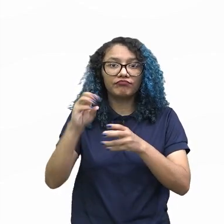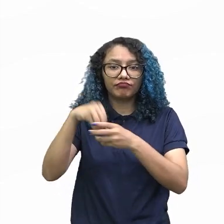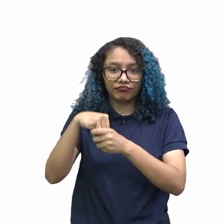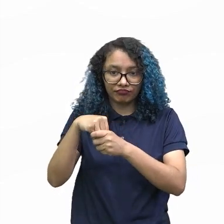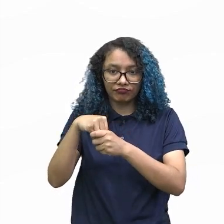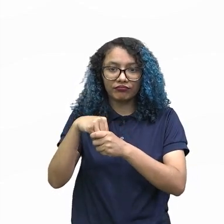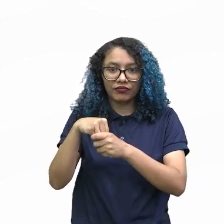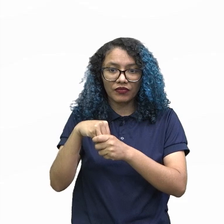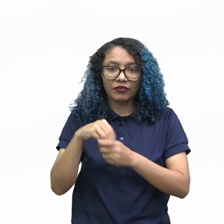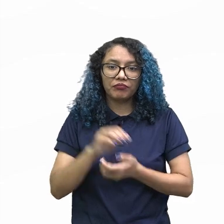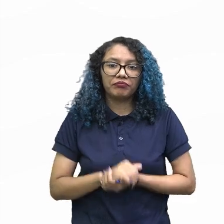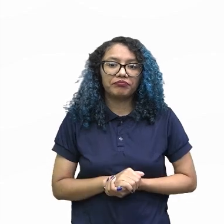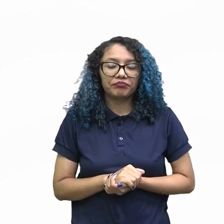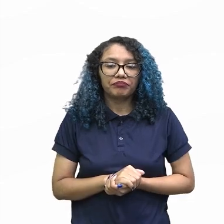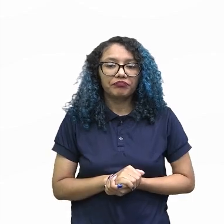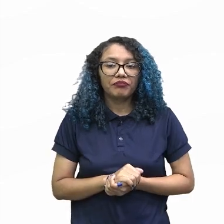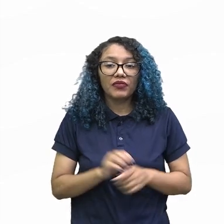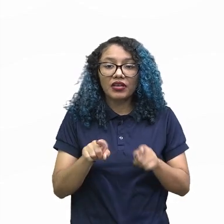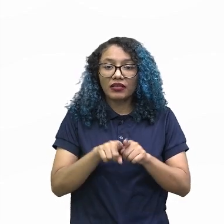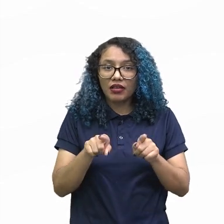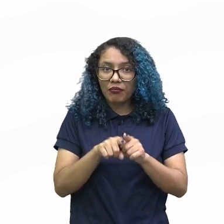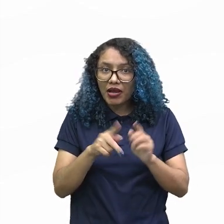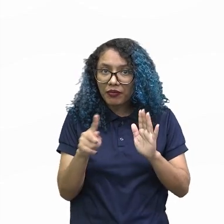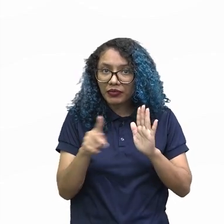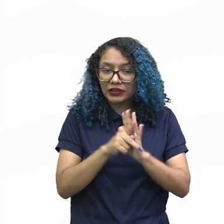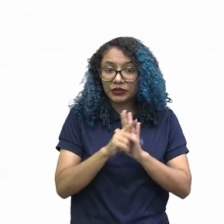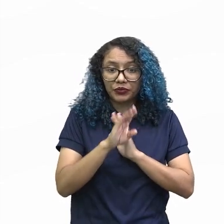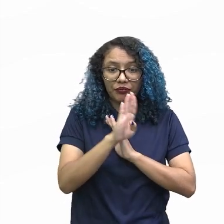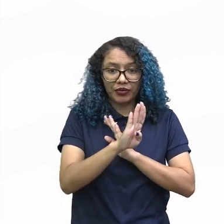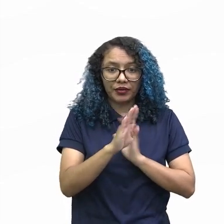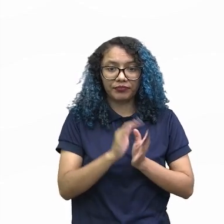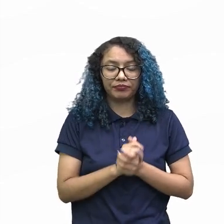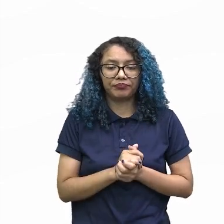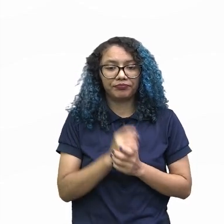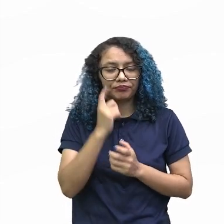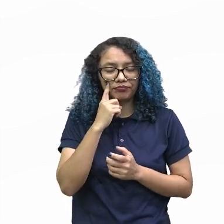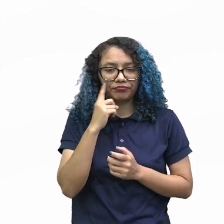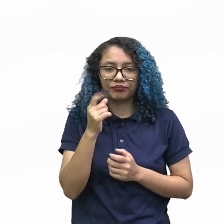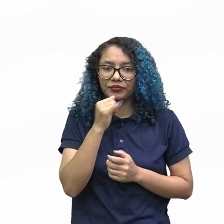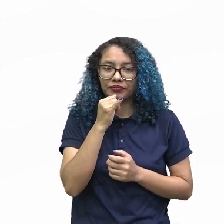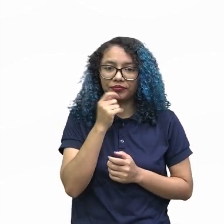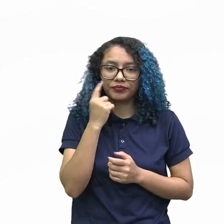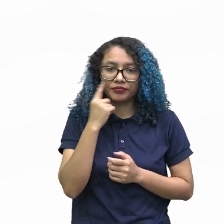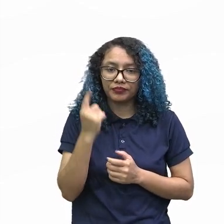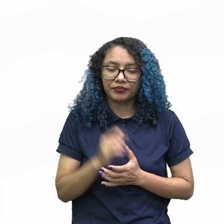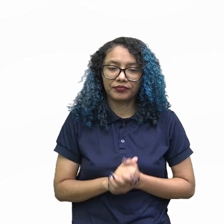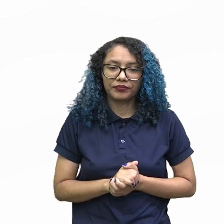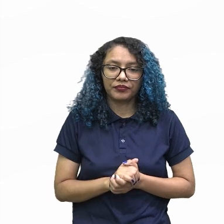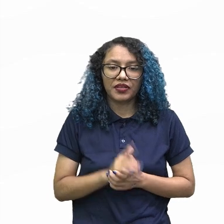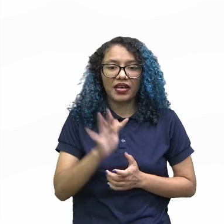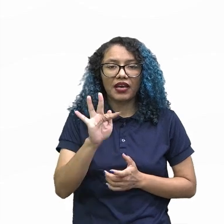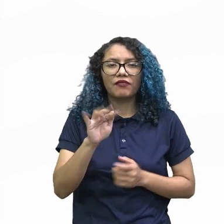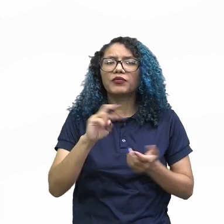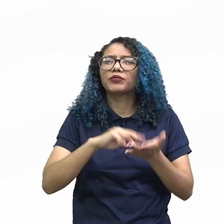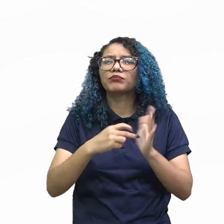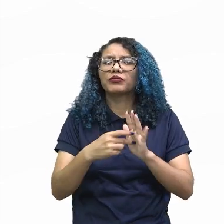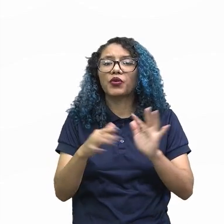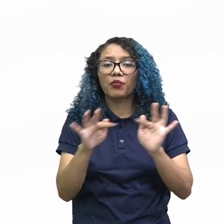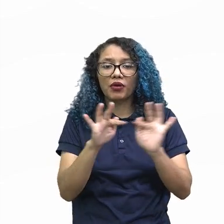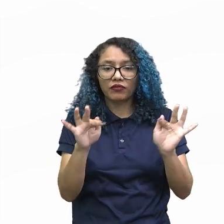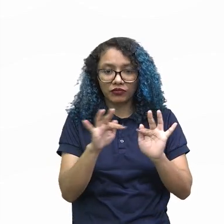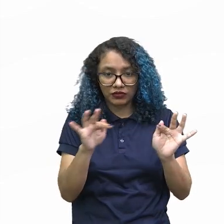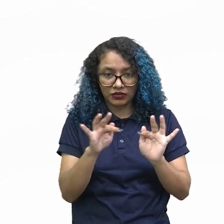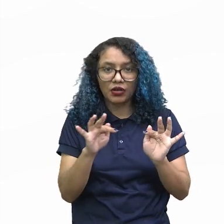y, pertencente a B, e nós temos uma notação aqui. F vai ser uma função que vai de A em